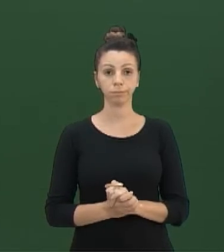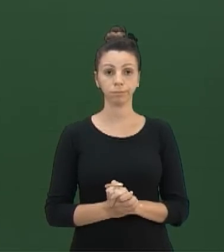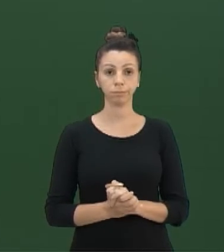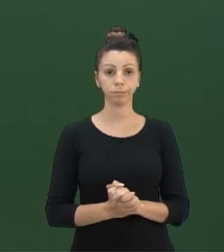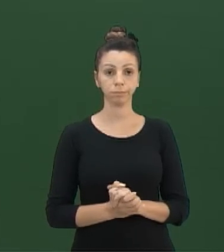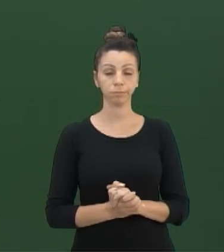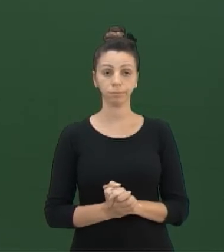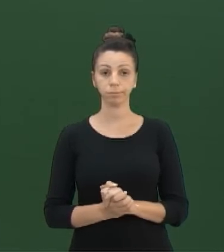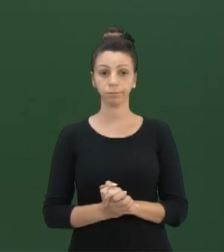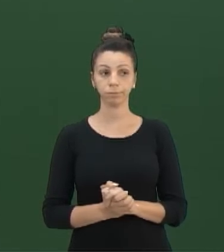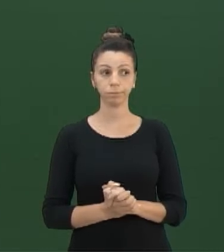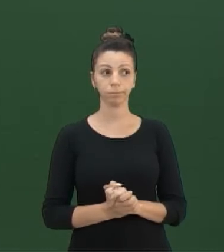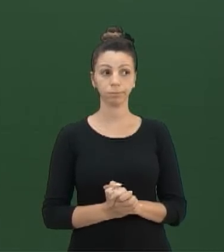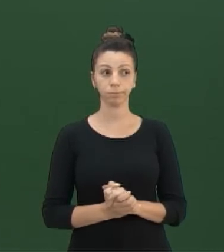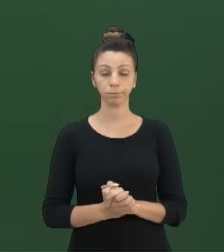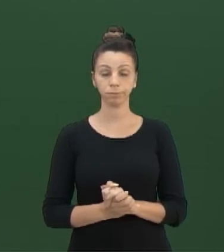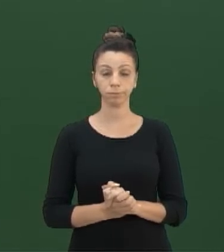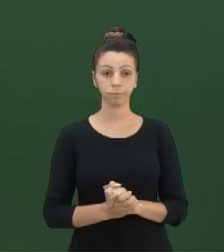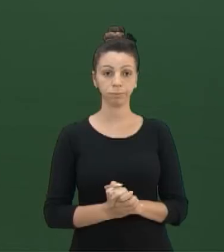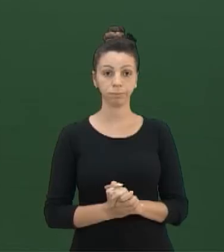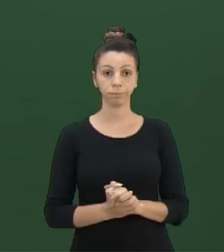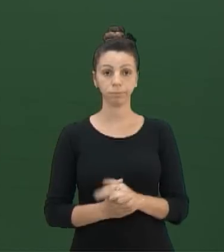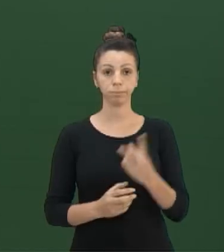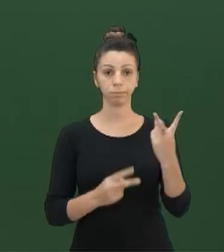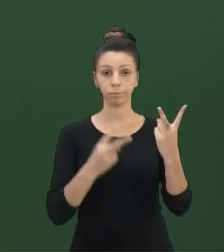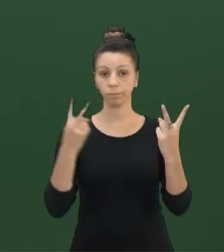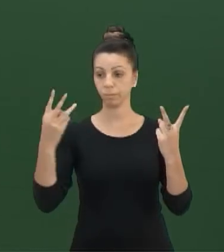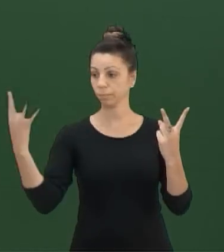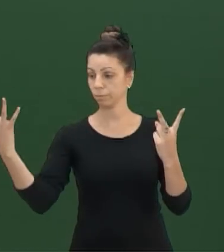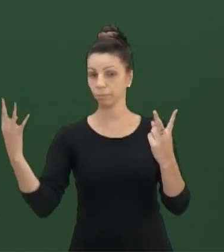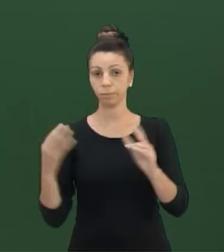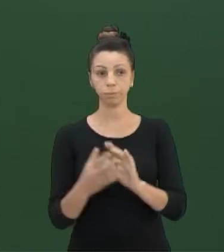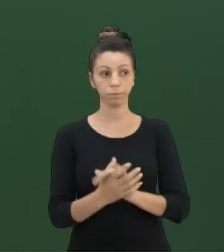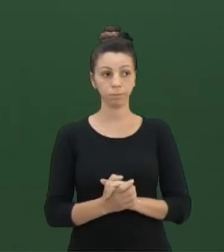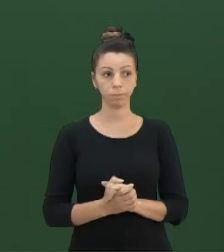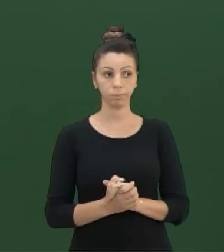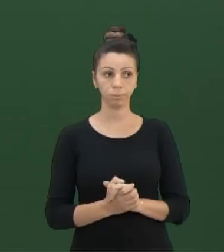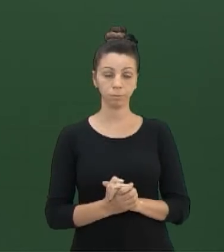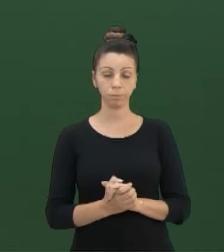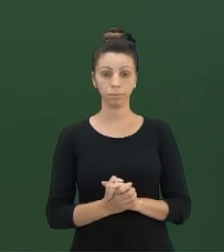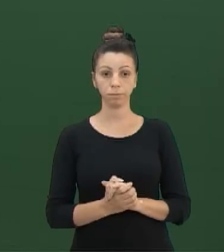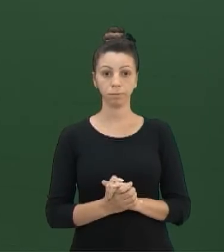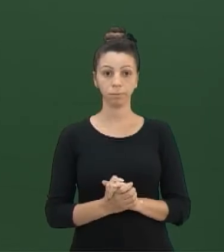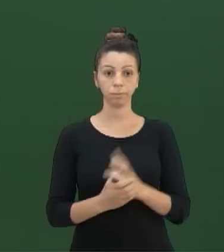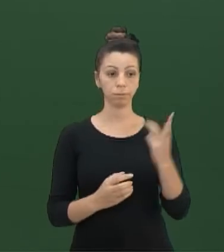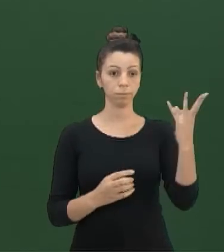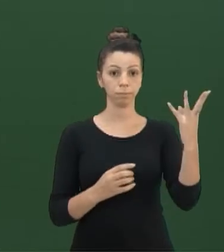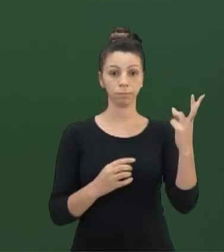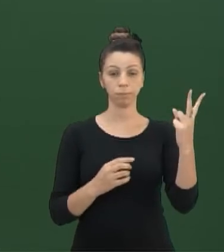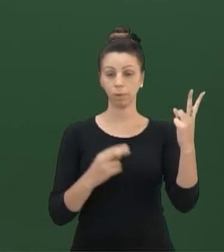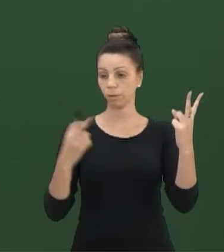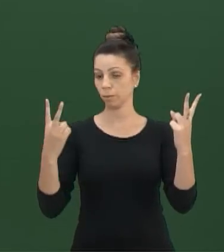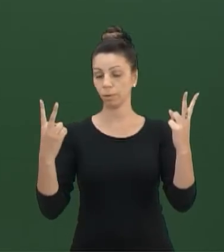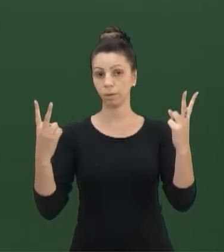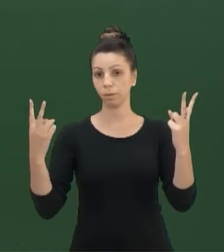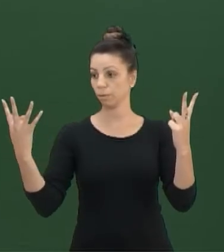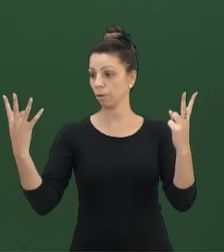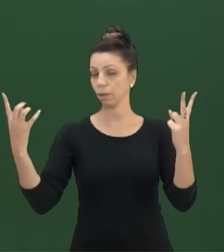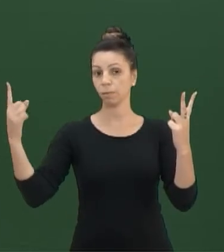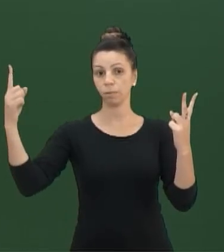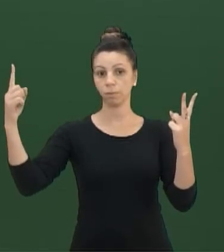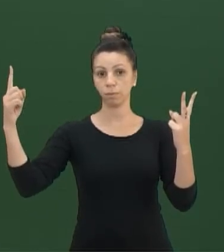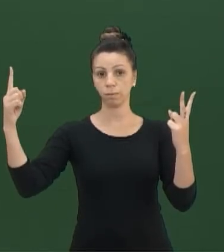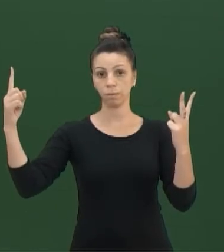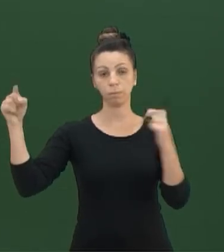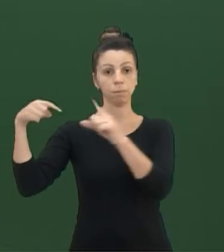embaixo. 2 vezes 2, 4. Soma com 1 lá em cima, 5. Fazendo a continha agora,